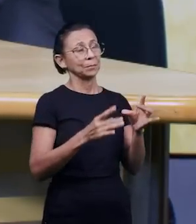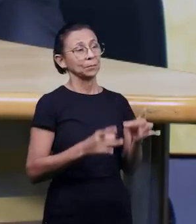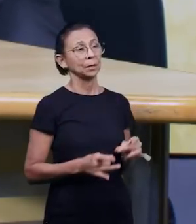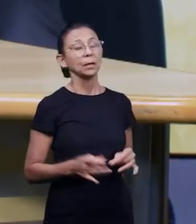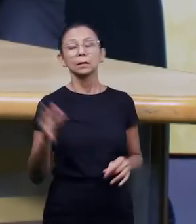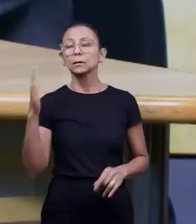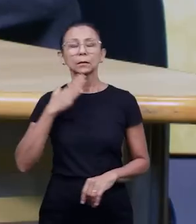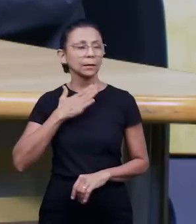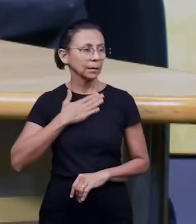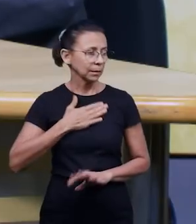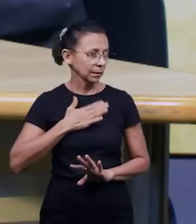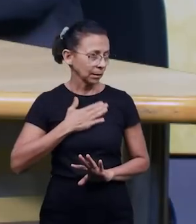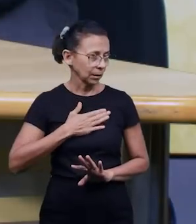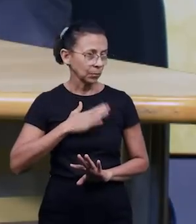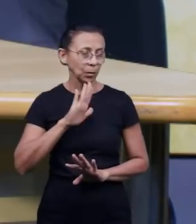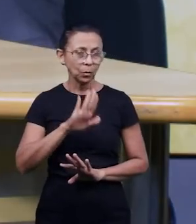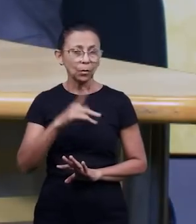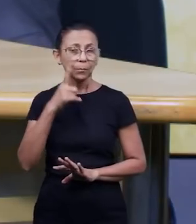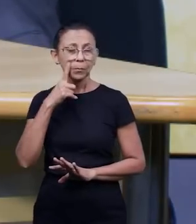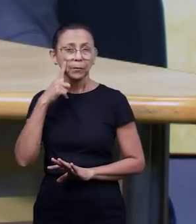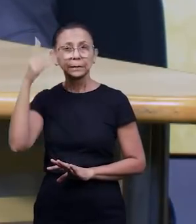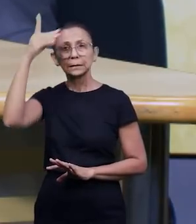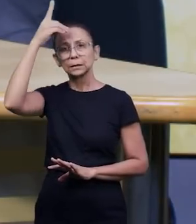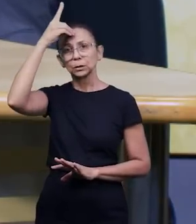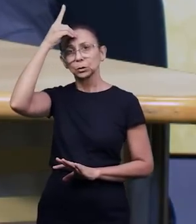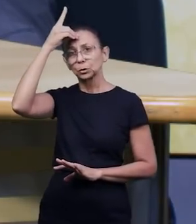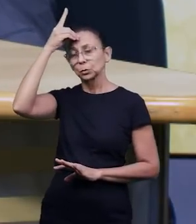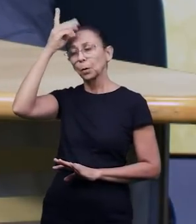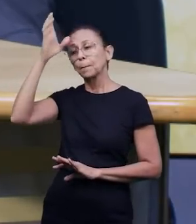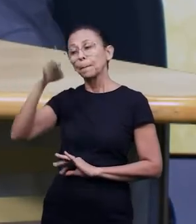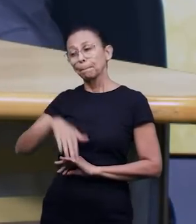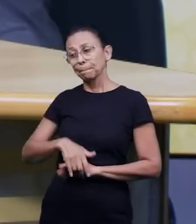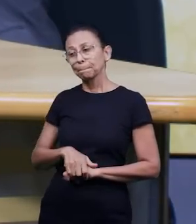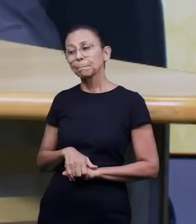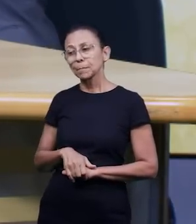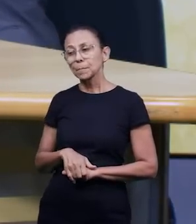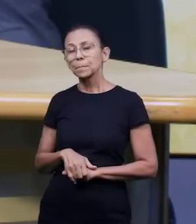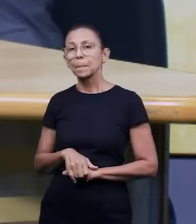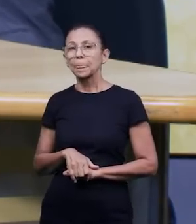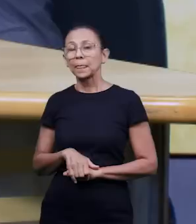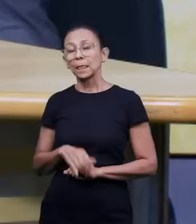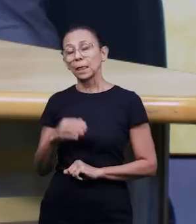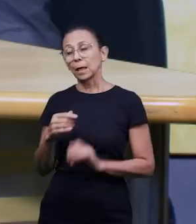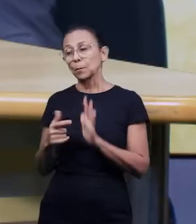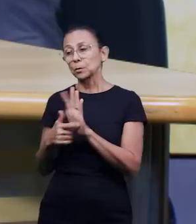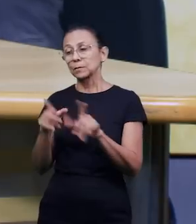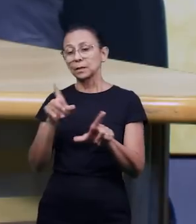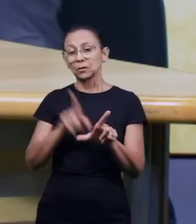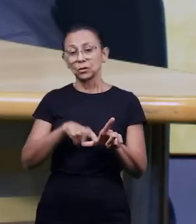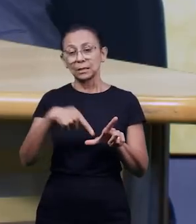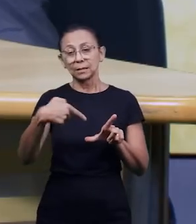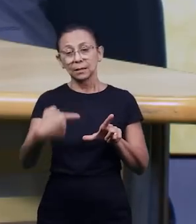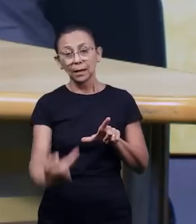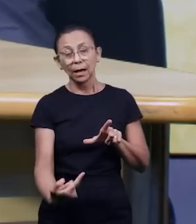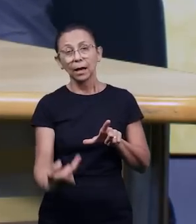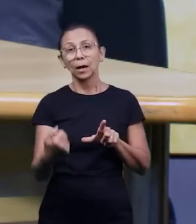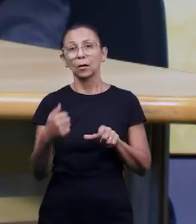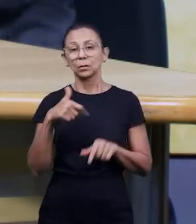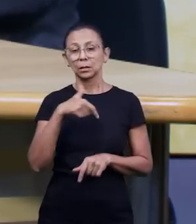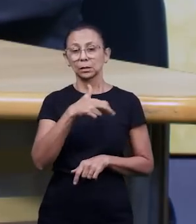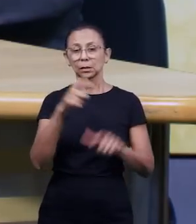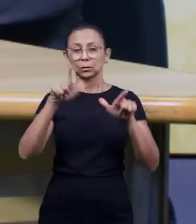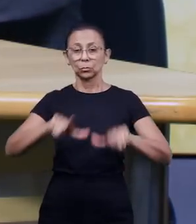e tal. Tá tudo certo, irmã, ou irmão, né? Irmã, tá tudo certo. Mas olha, tem os dons aqui, o